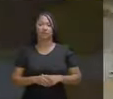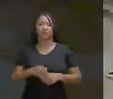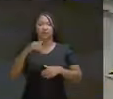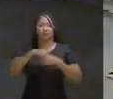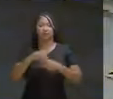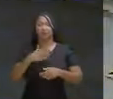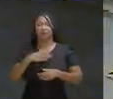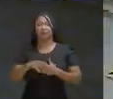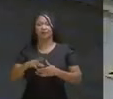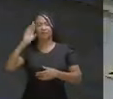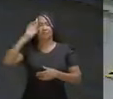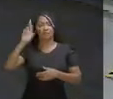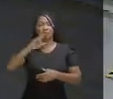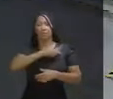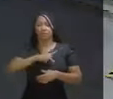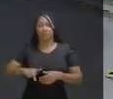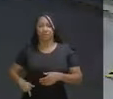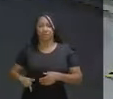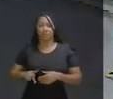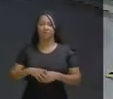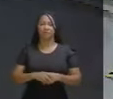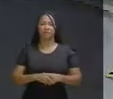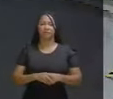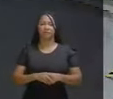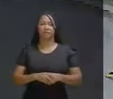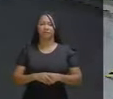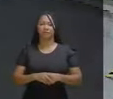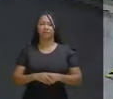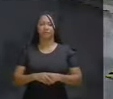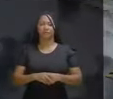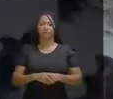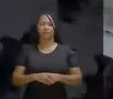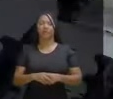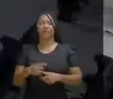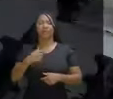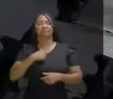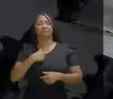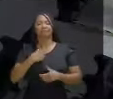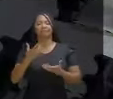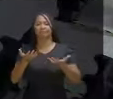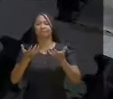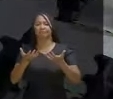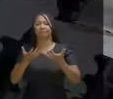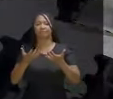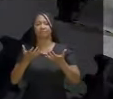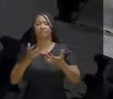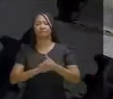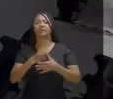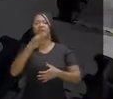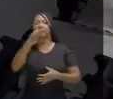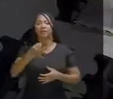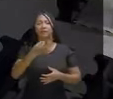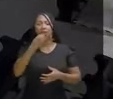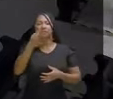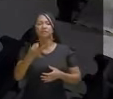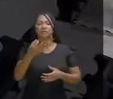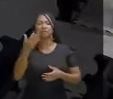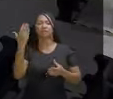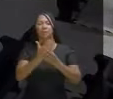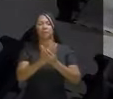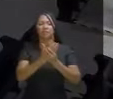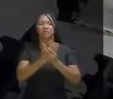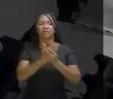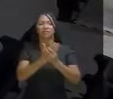Senhor presidente. Pois não. Ivaldo. Senhor presidente, eu queria me manifestar nesse processo. Imagem ampla do